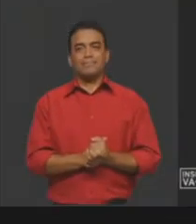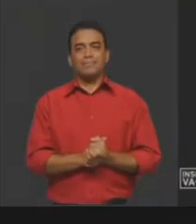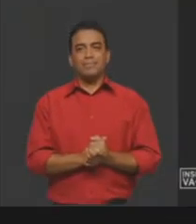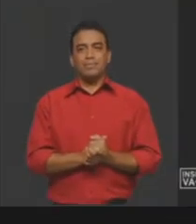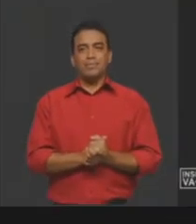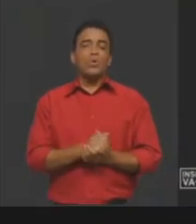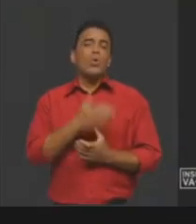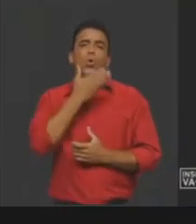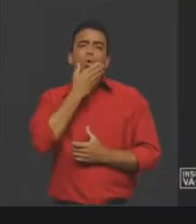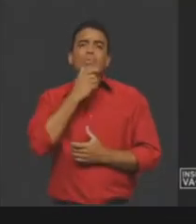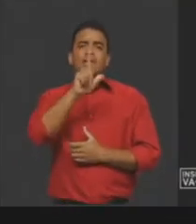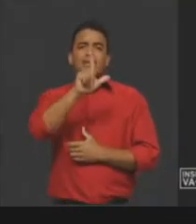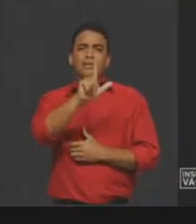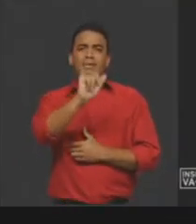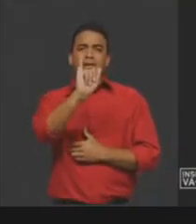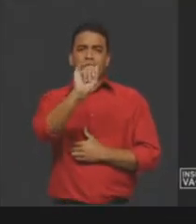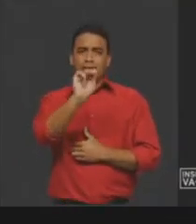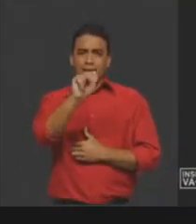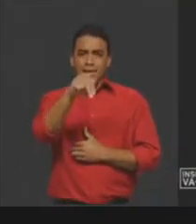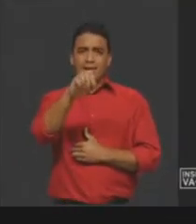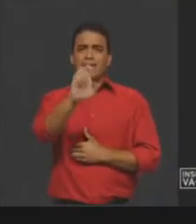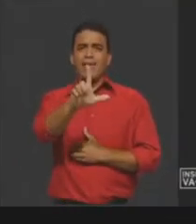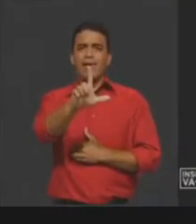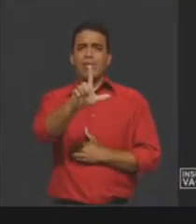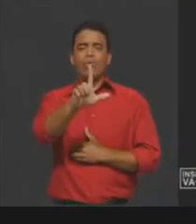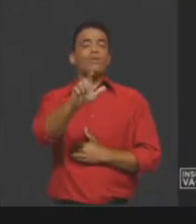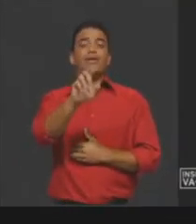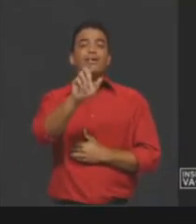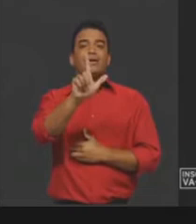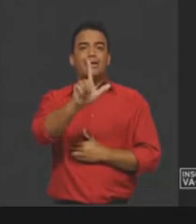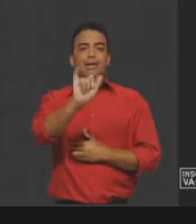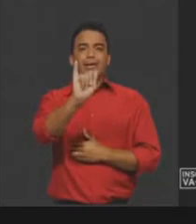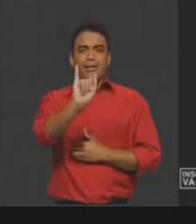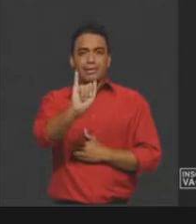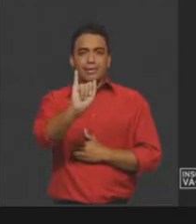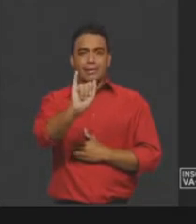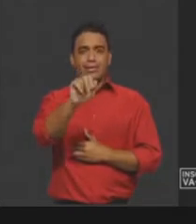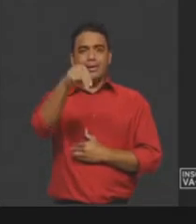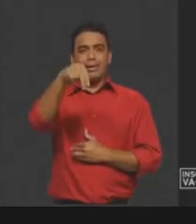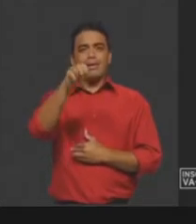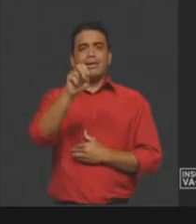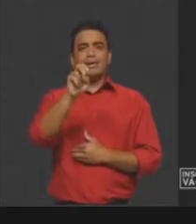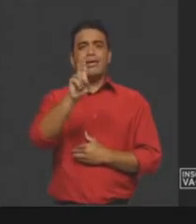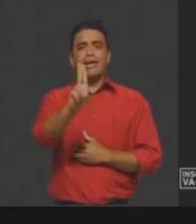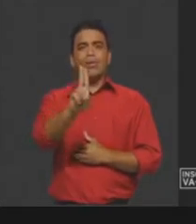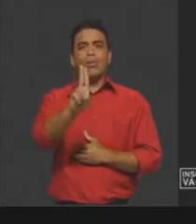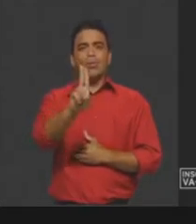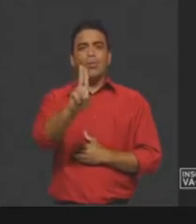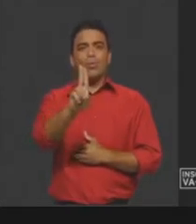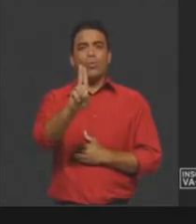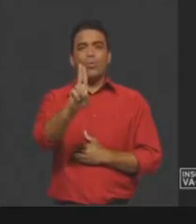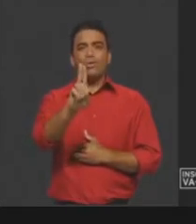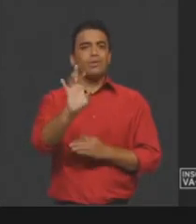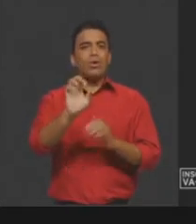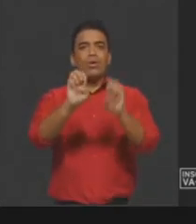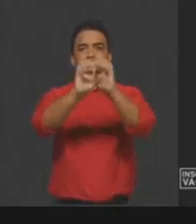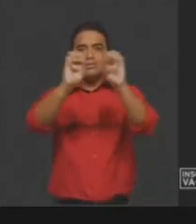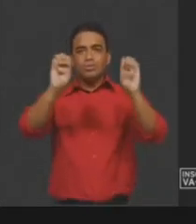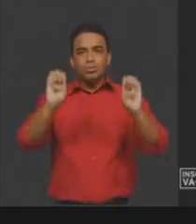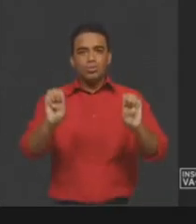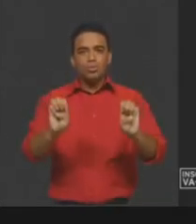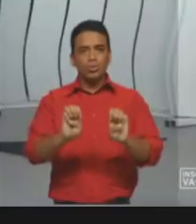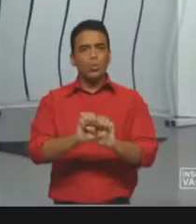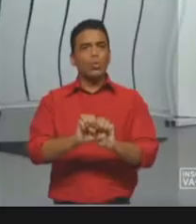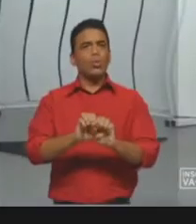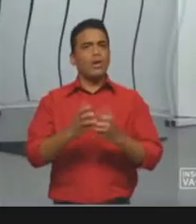Linneu. Ele propôs uma classificação dos seres vivos com base em características estruturais ou